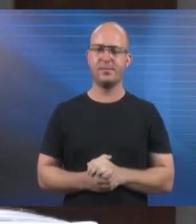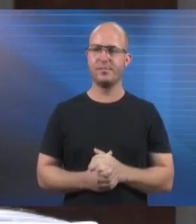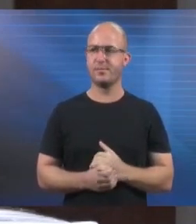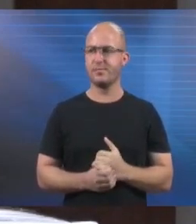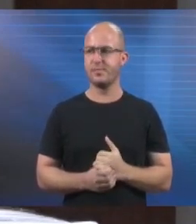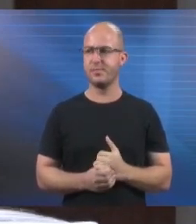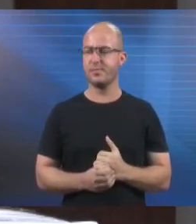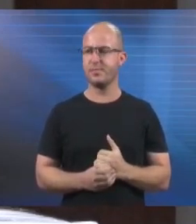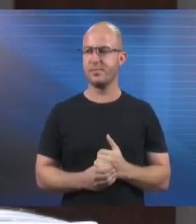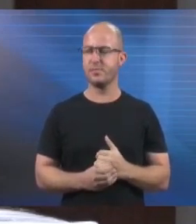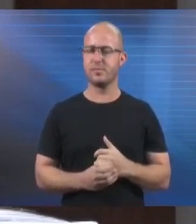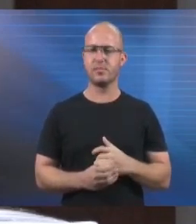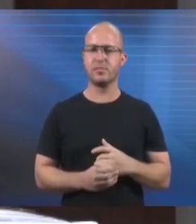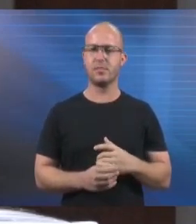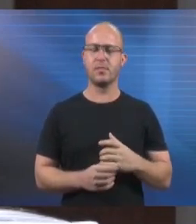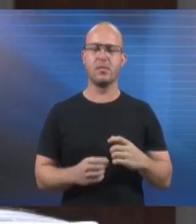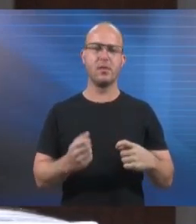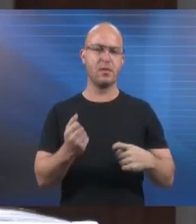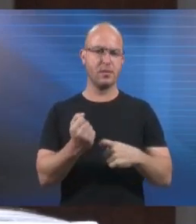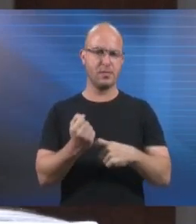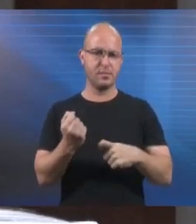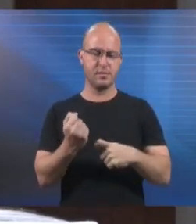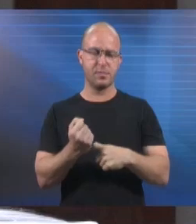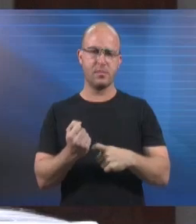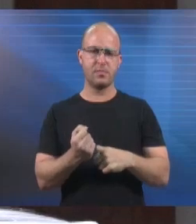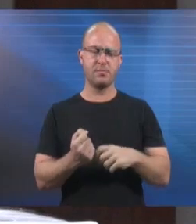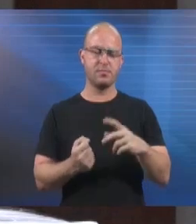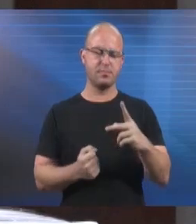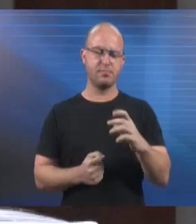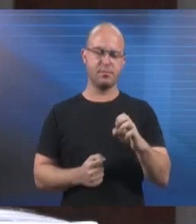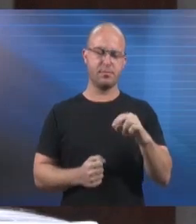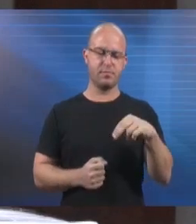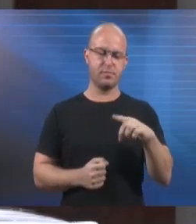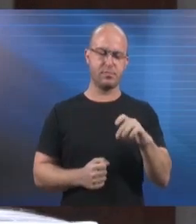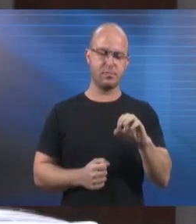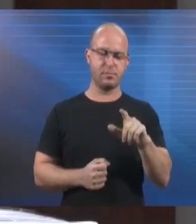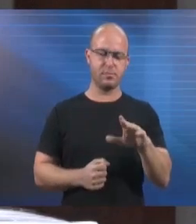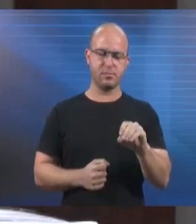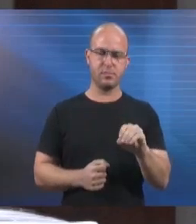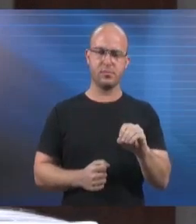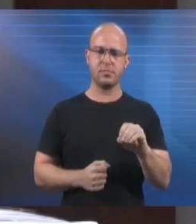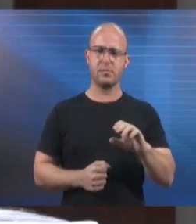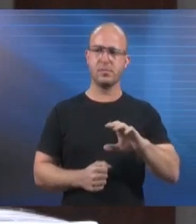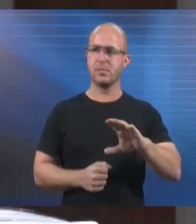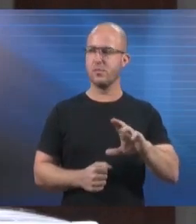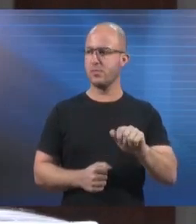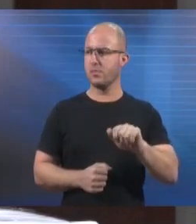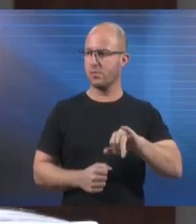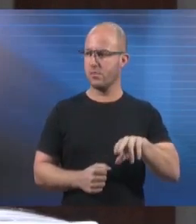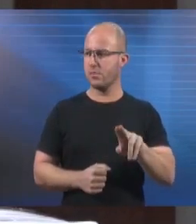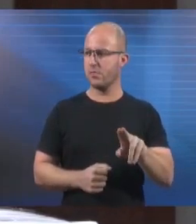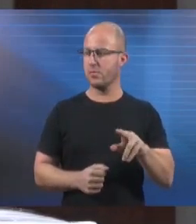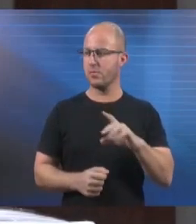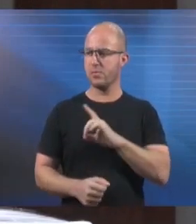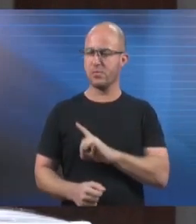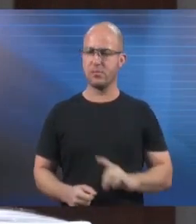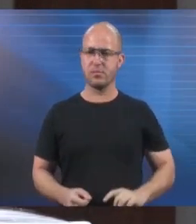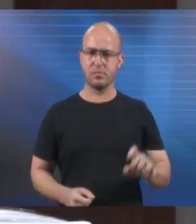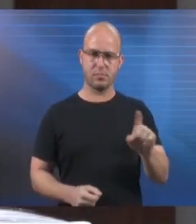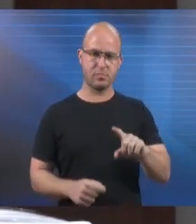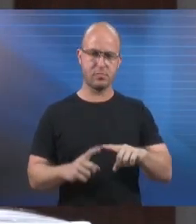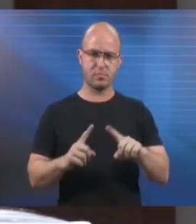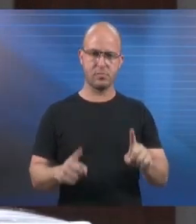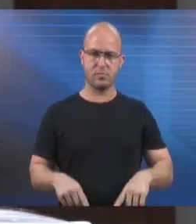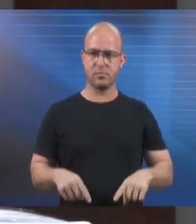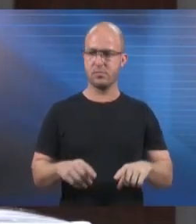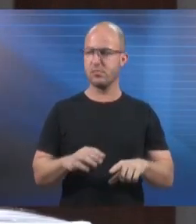operações com castanha de caju pendulo e líquido de castanha de caju Deputado Ezequiel Ferreira projeto